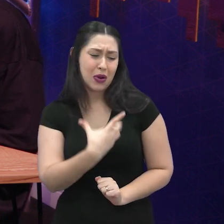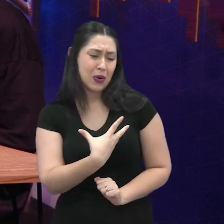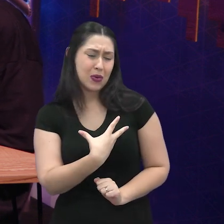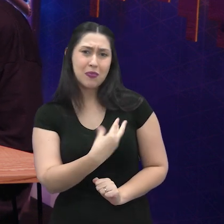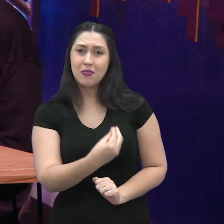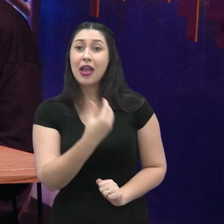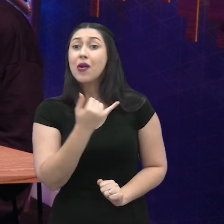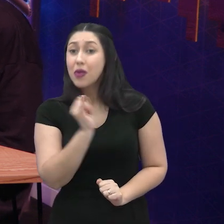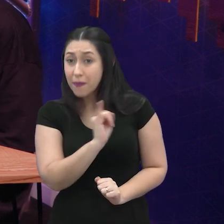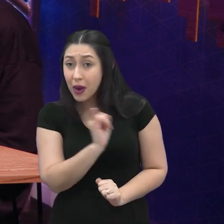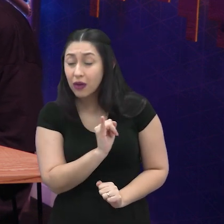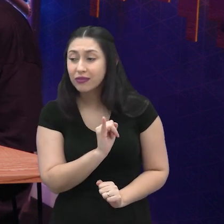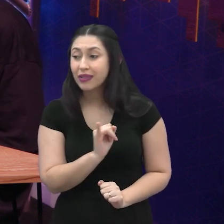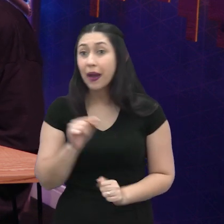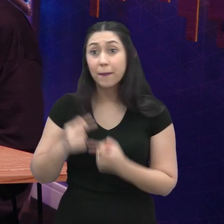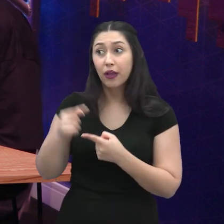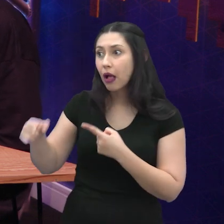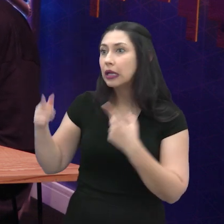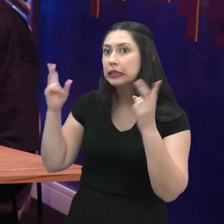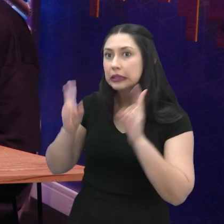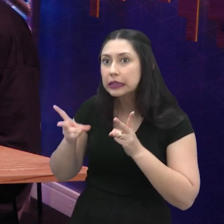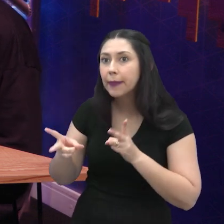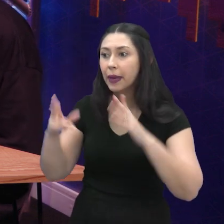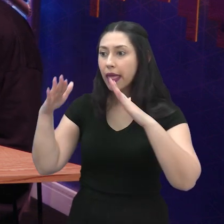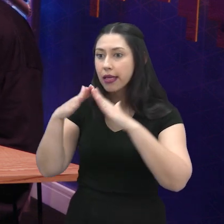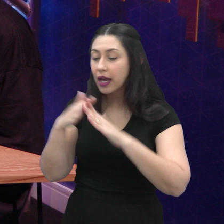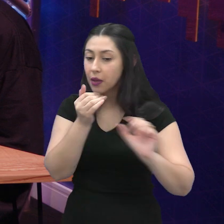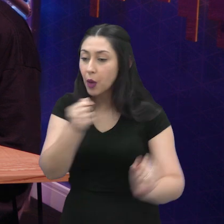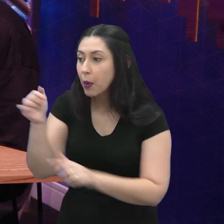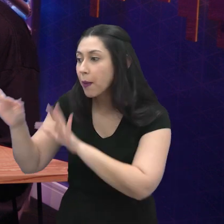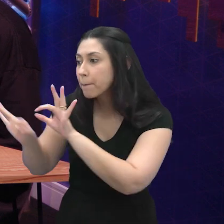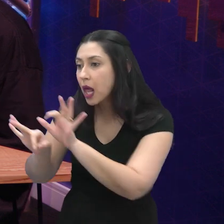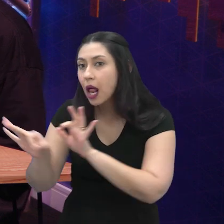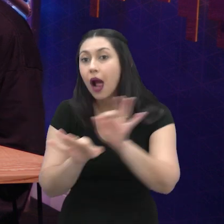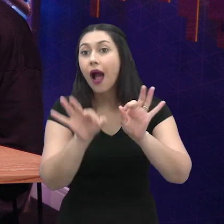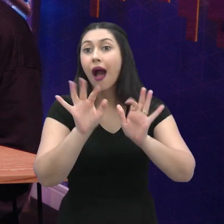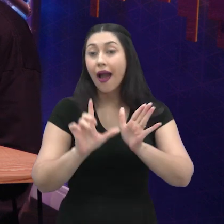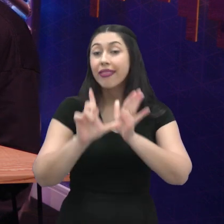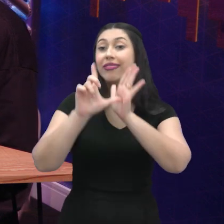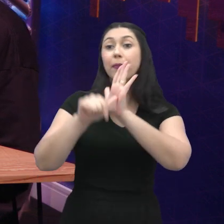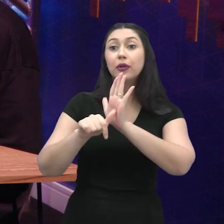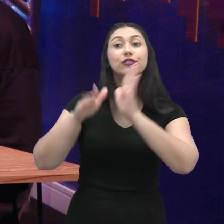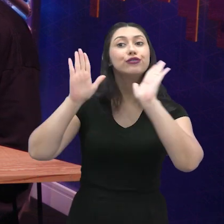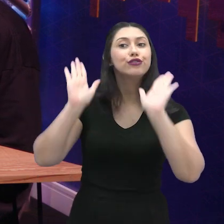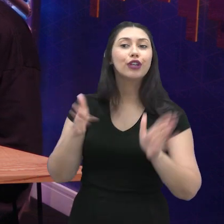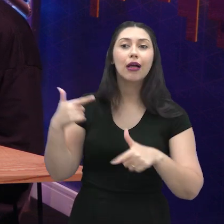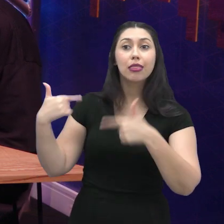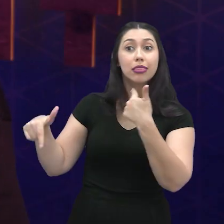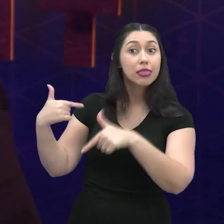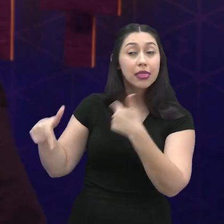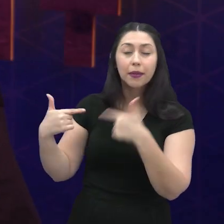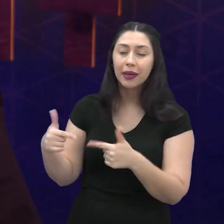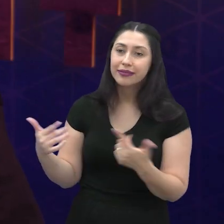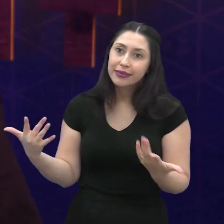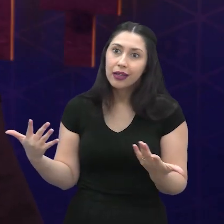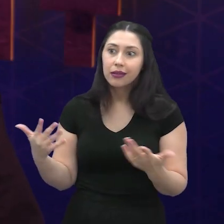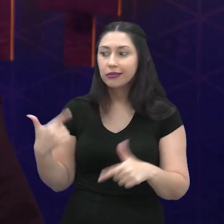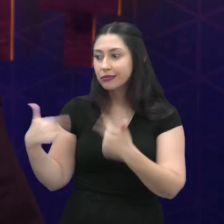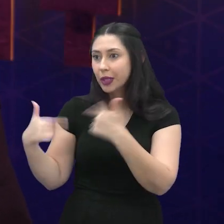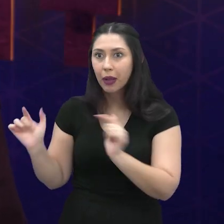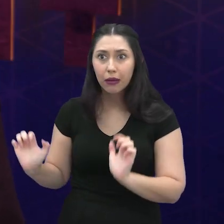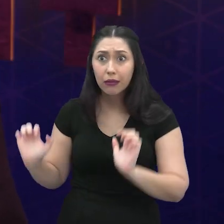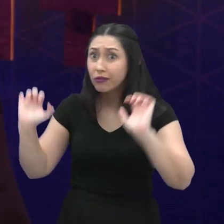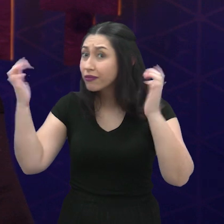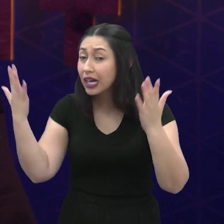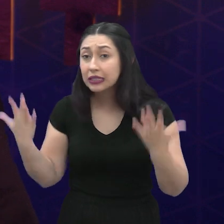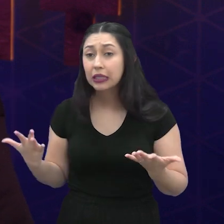casa, colocava tudo ali em ordem, e quando a gente chegava da escola, logo ela já estava indo pro ambiente de trabalho. E é festa, né,